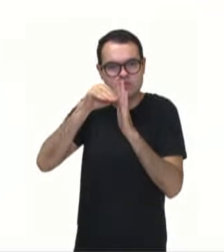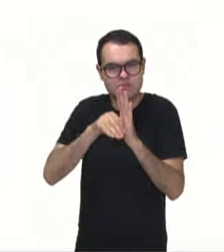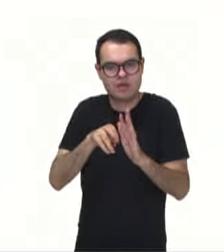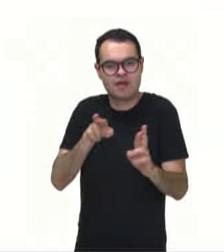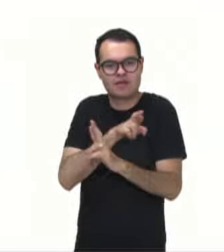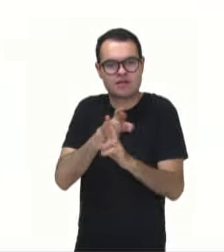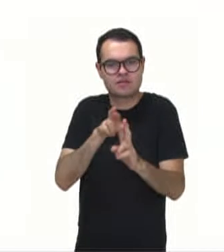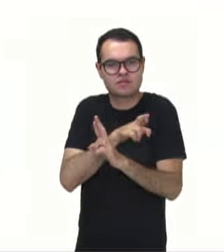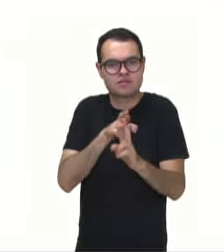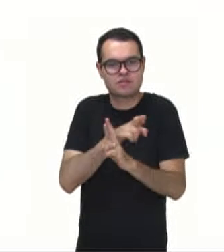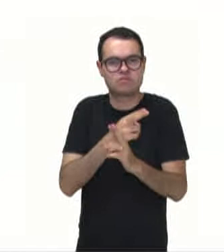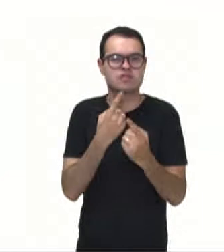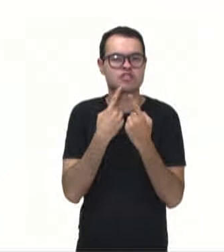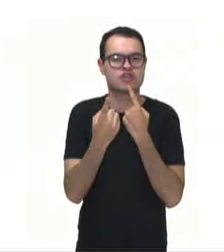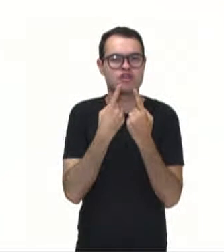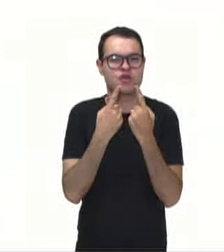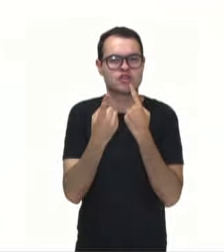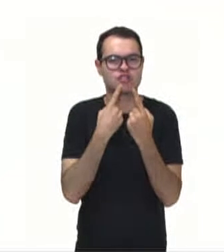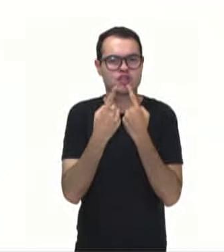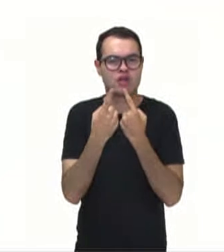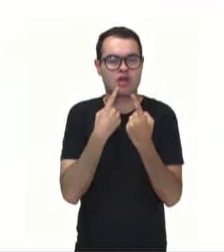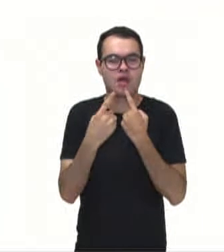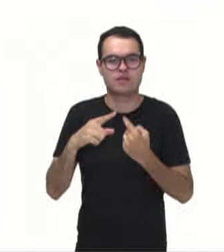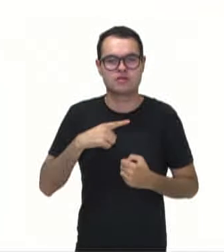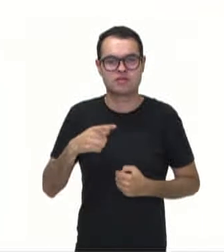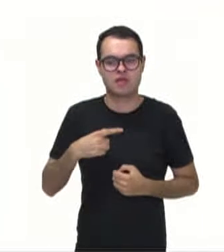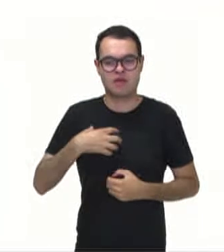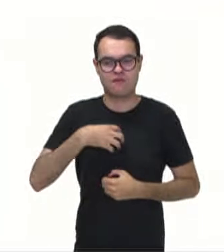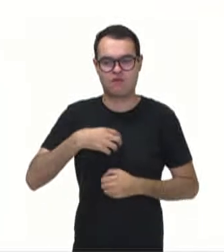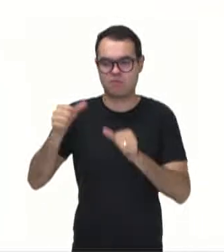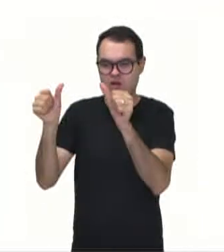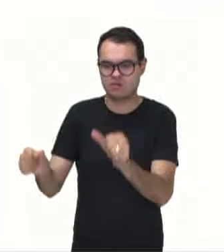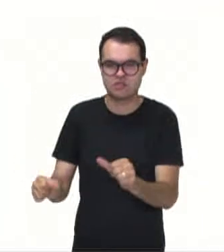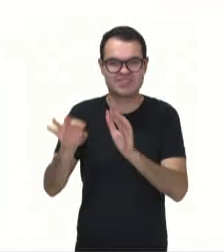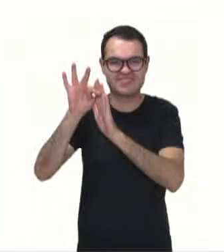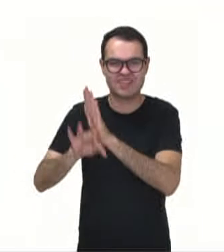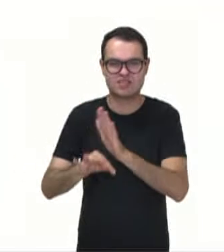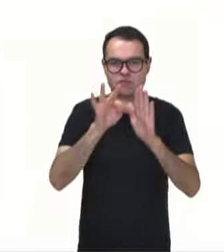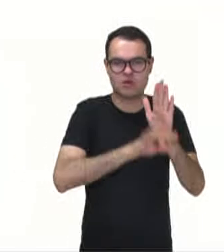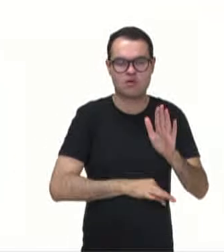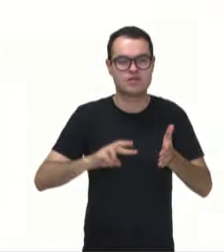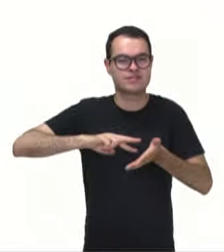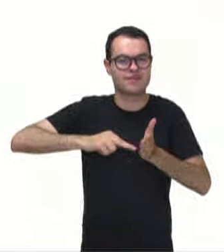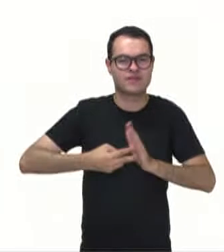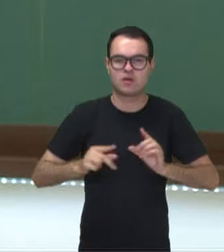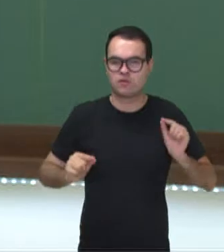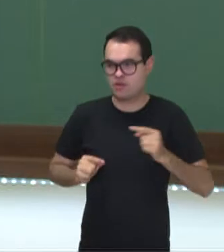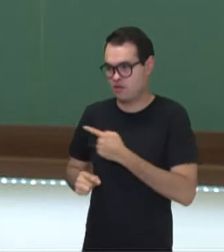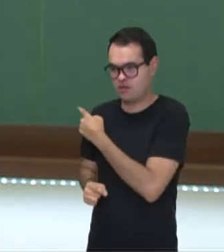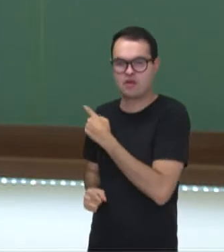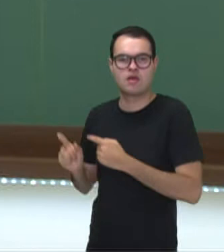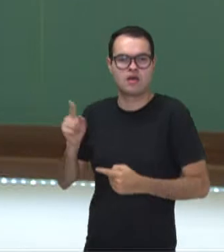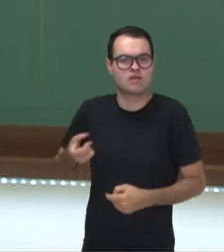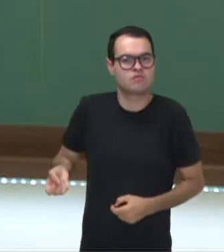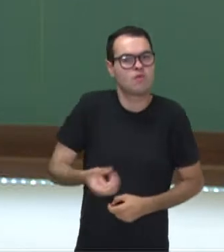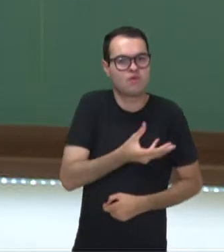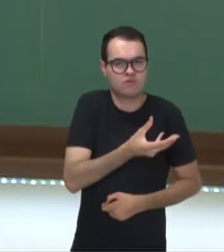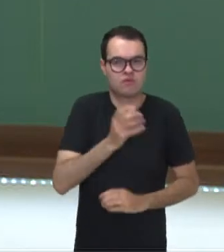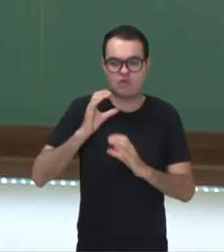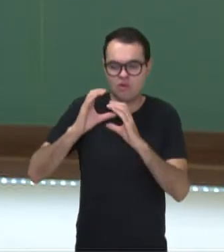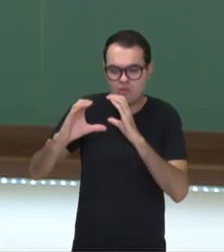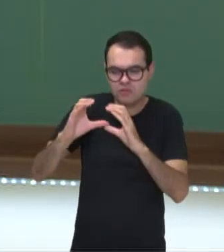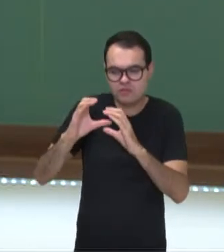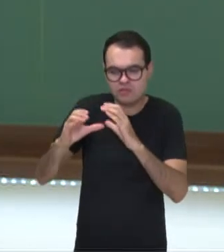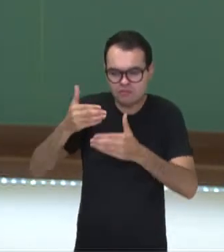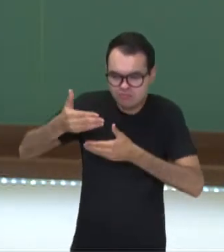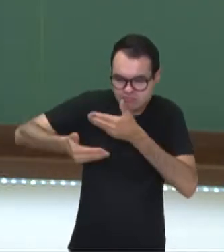relación dialógica com formas textuais e persistentes. O que está dizendo? Que ela se modernizou, a comunicação